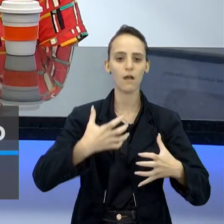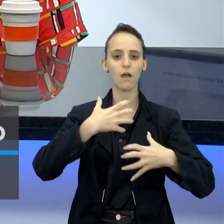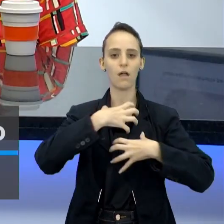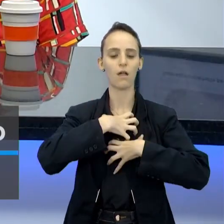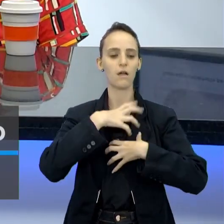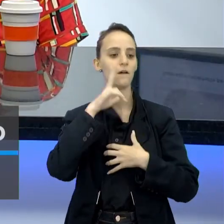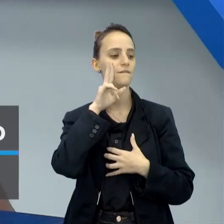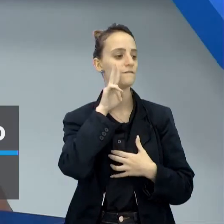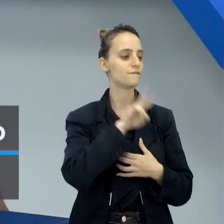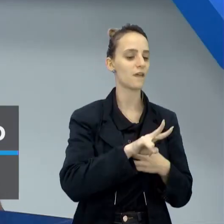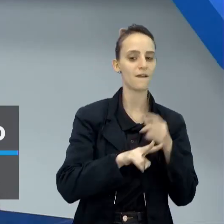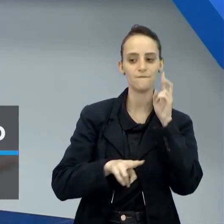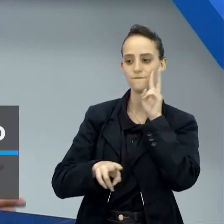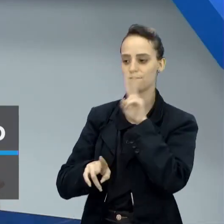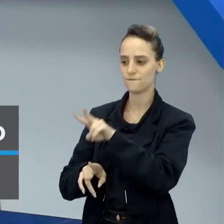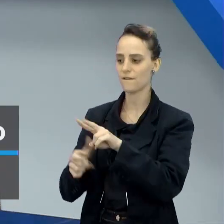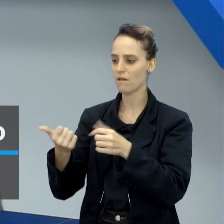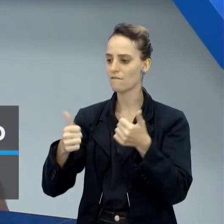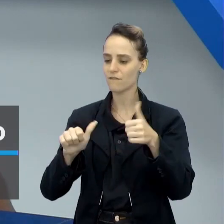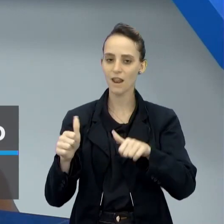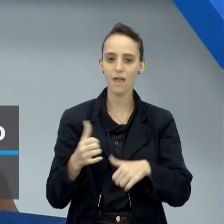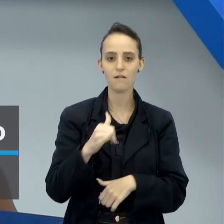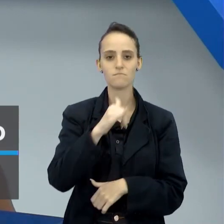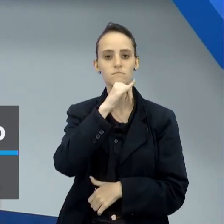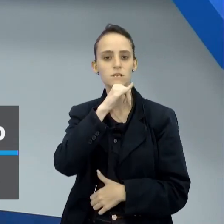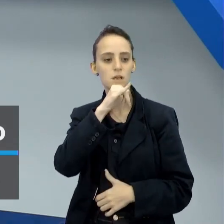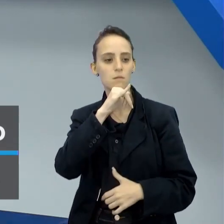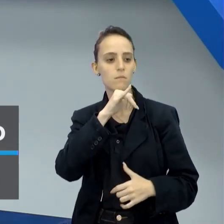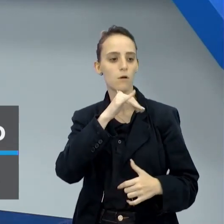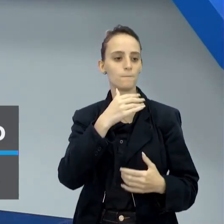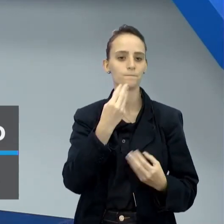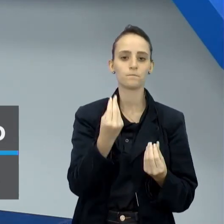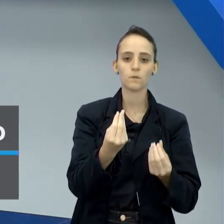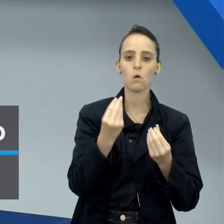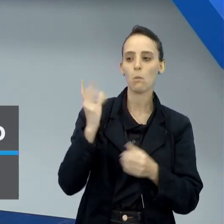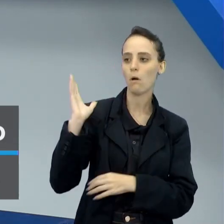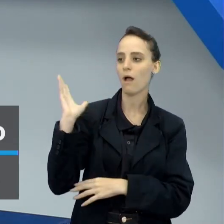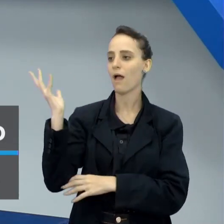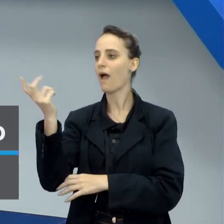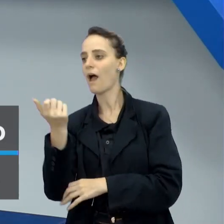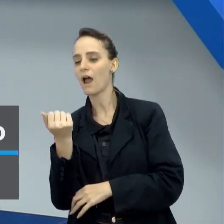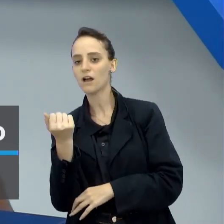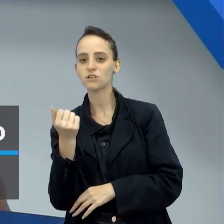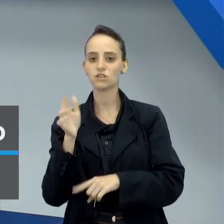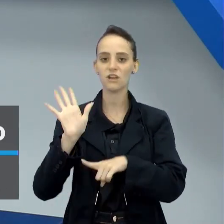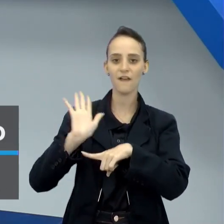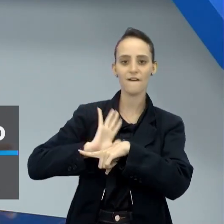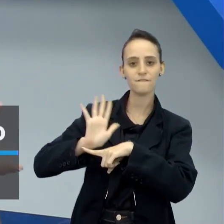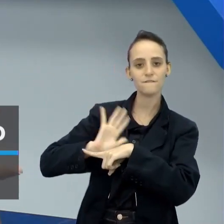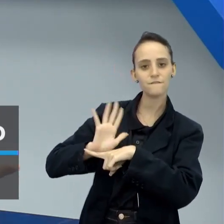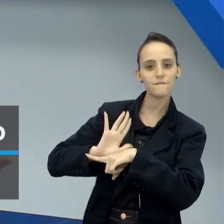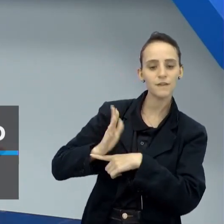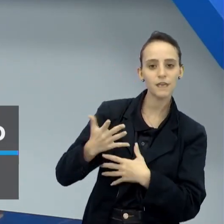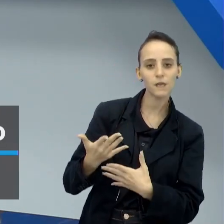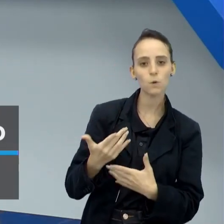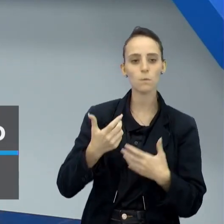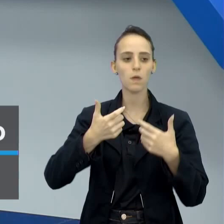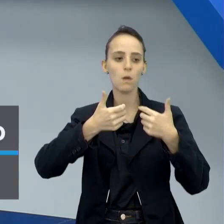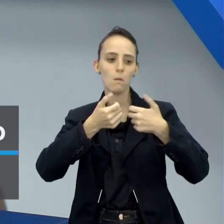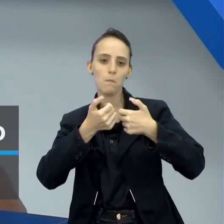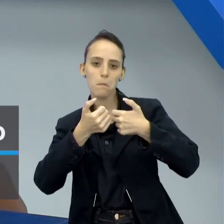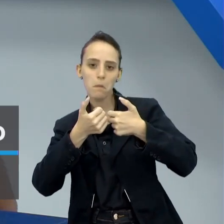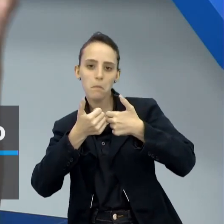outro, não é, Jo? Seja pela arte, seja pelos filmes que nós assistimos, pelos jogos que nós